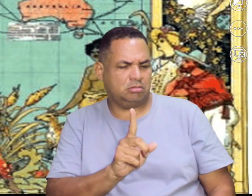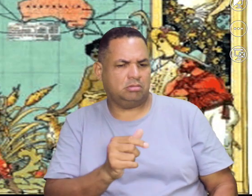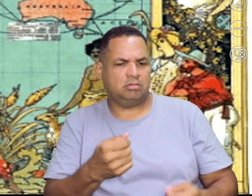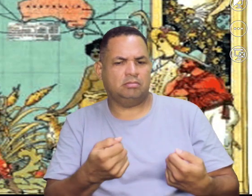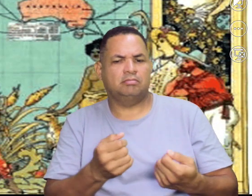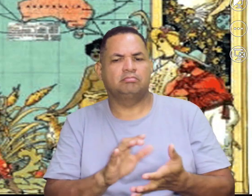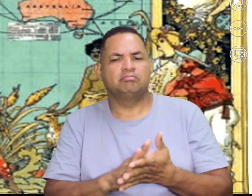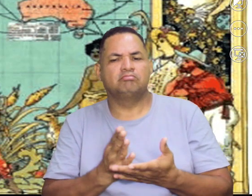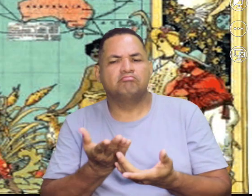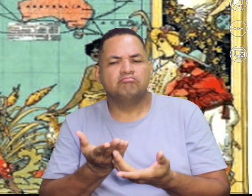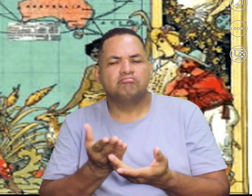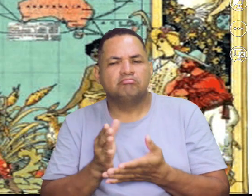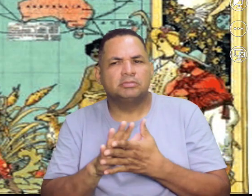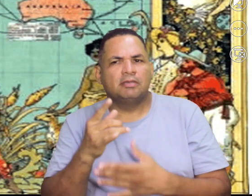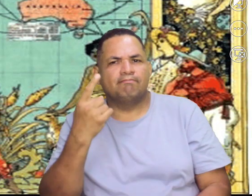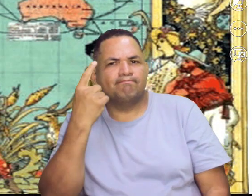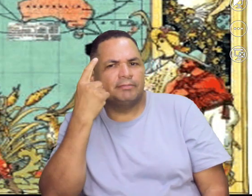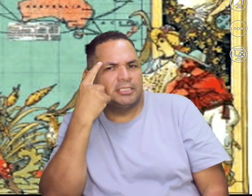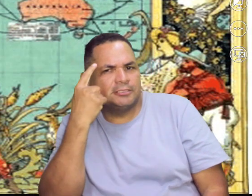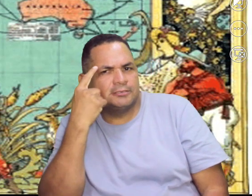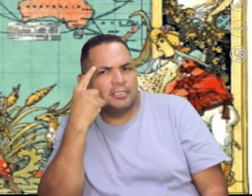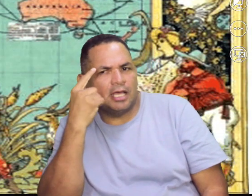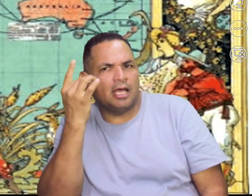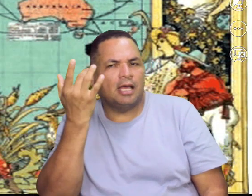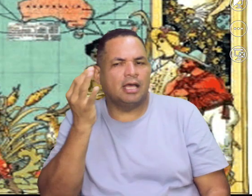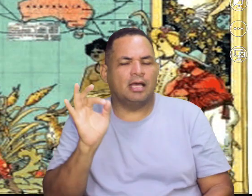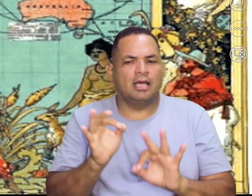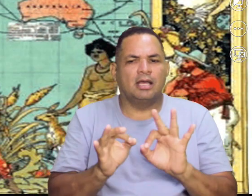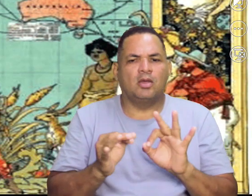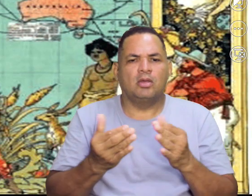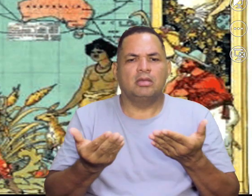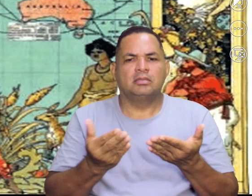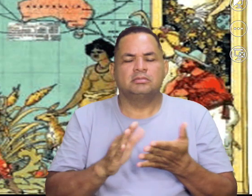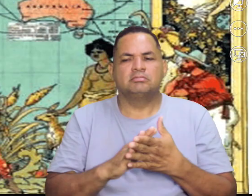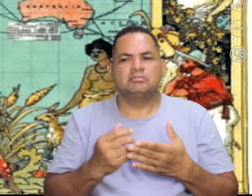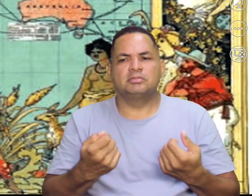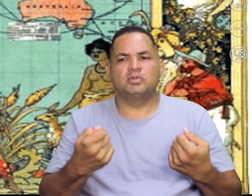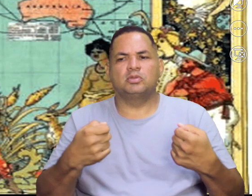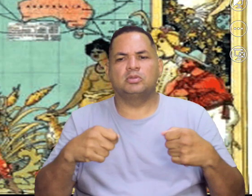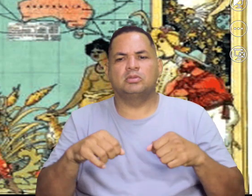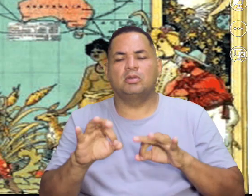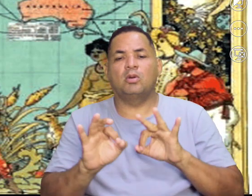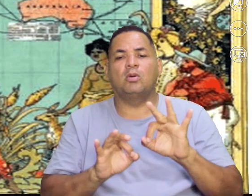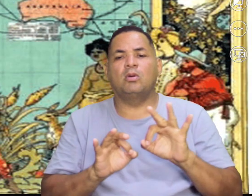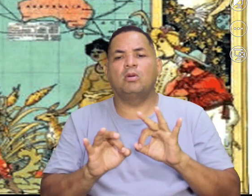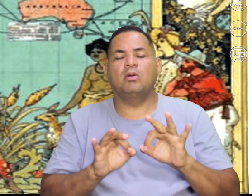ter que encontrar alguma forma pacífica, por enquanto, para poder fazer o